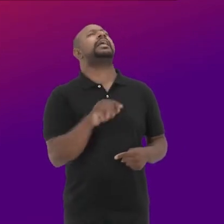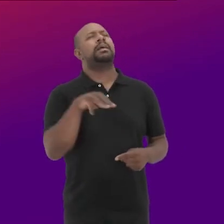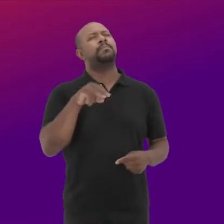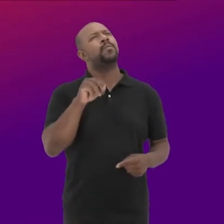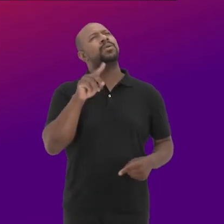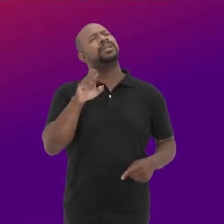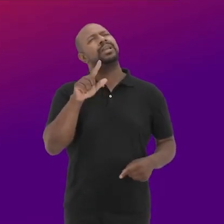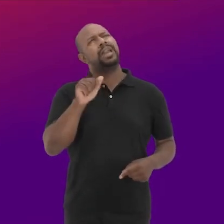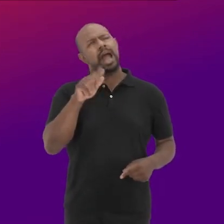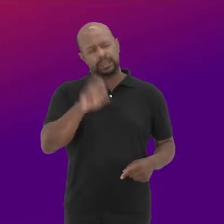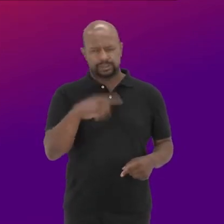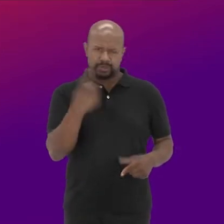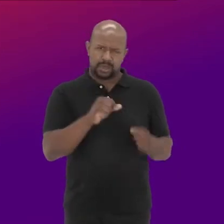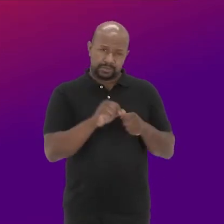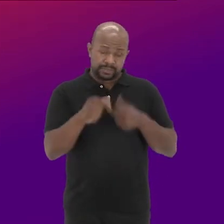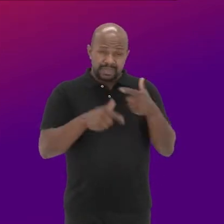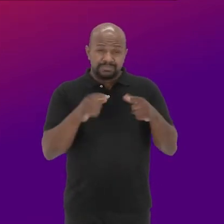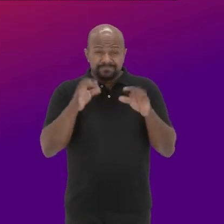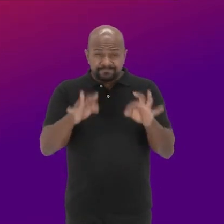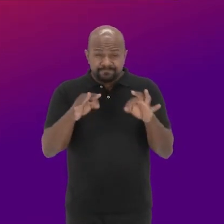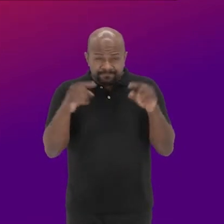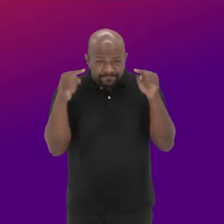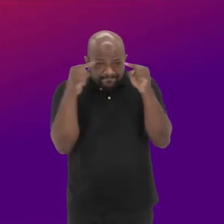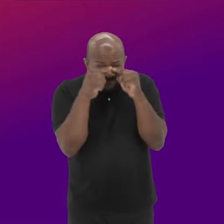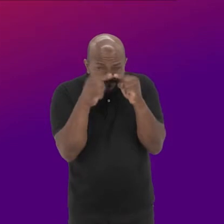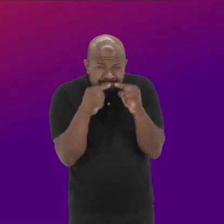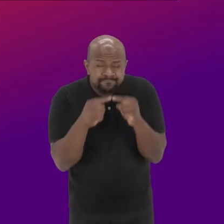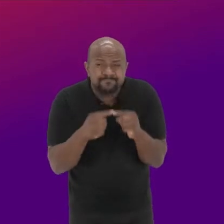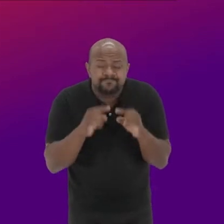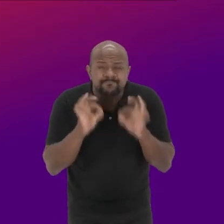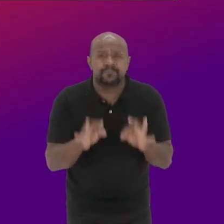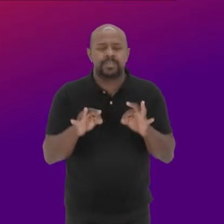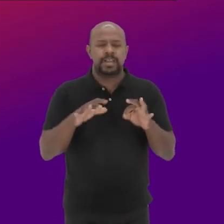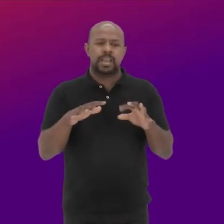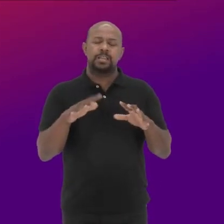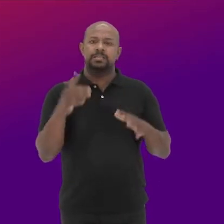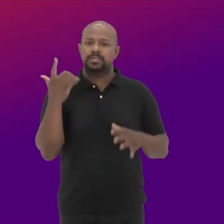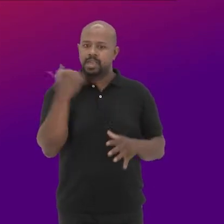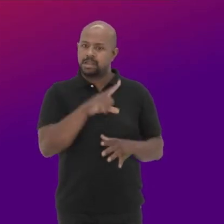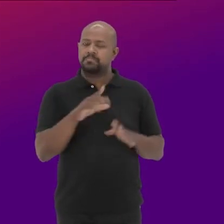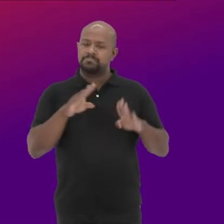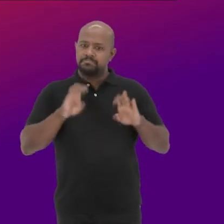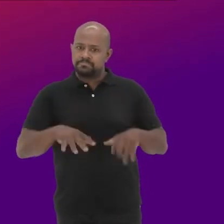essa modelagem que nós fizermos, que esteja altamente correlacionada